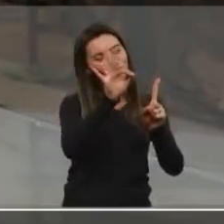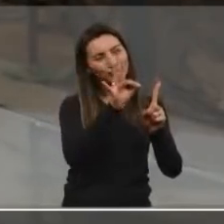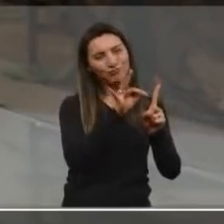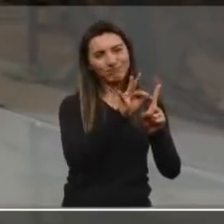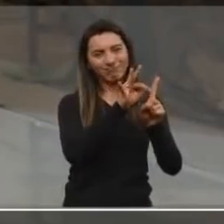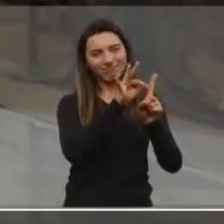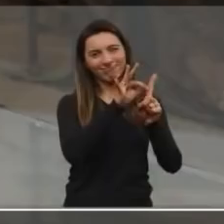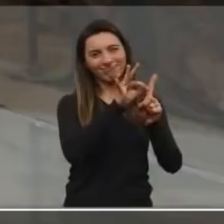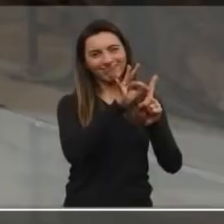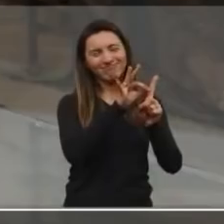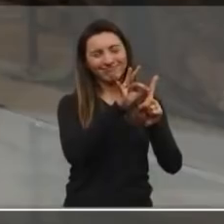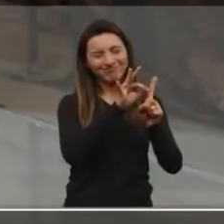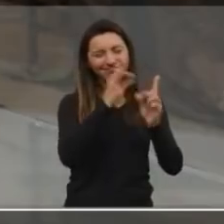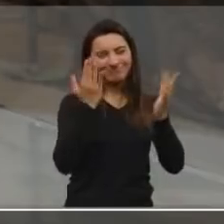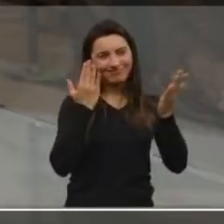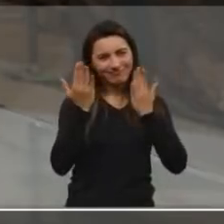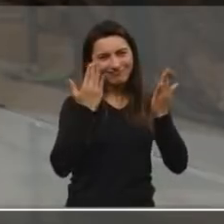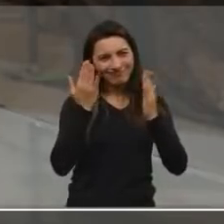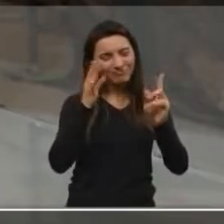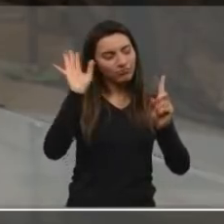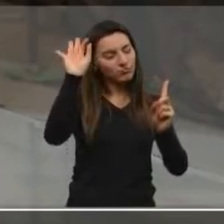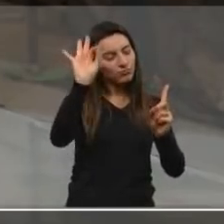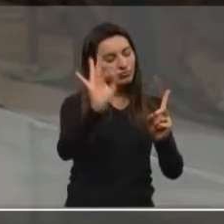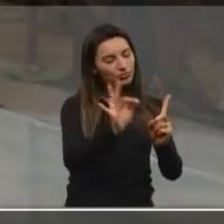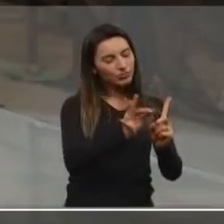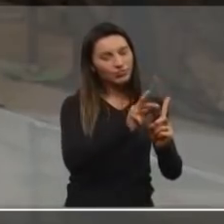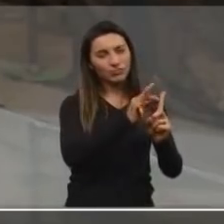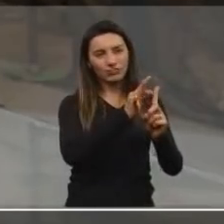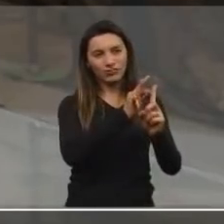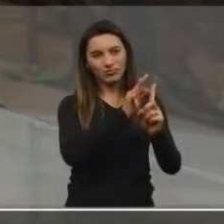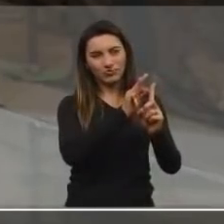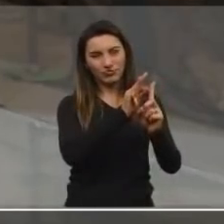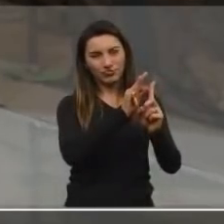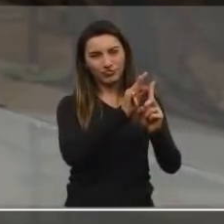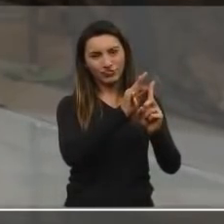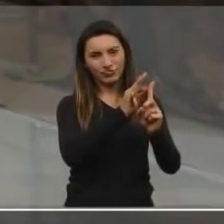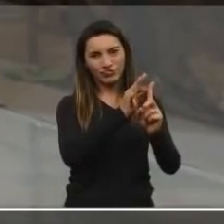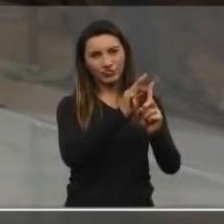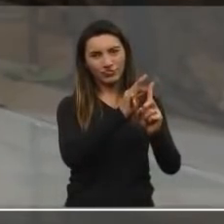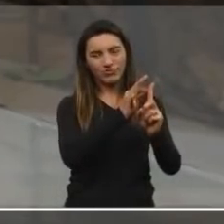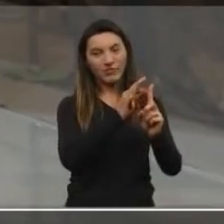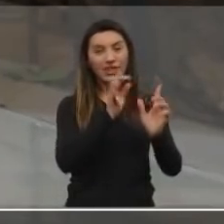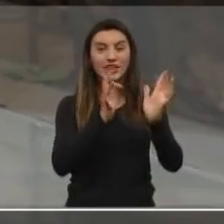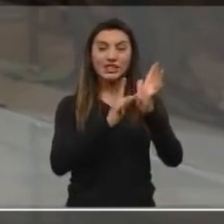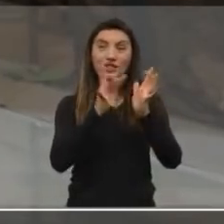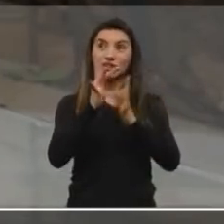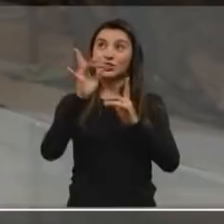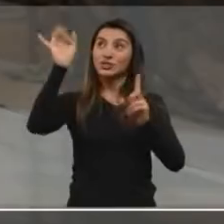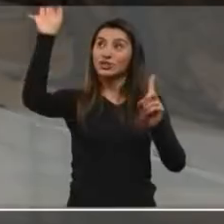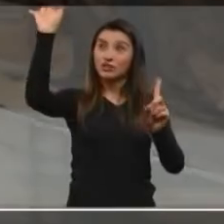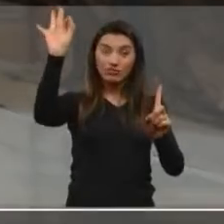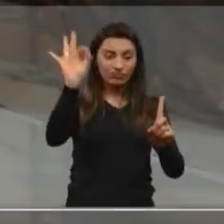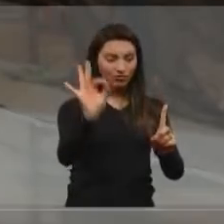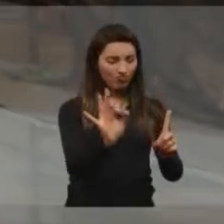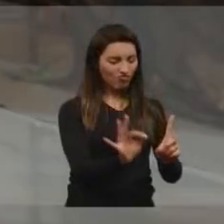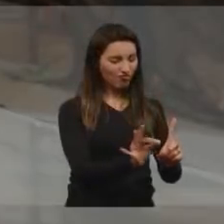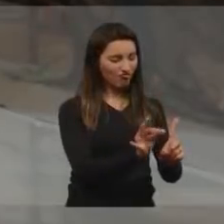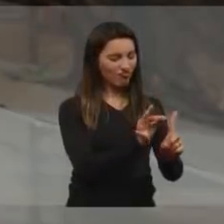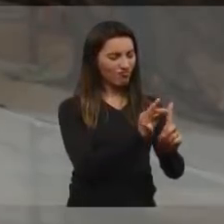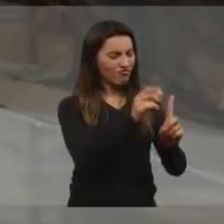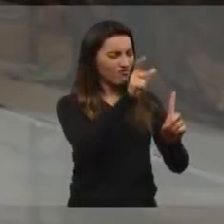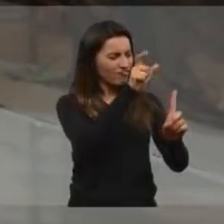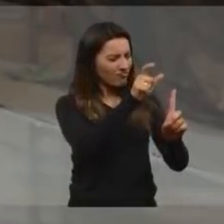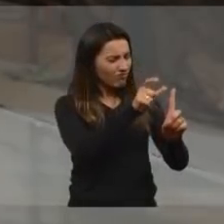onde a semente caiu em terra de seu foi fecunda